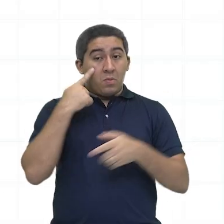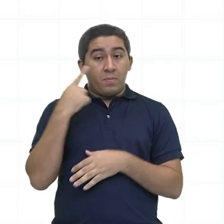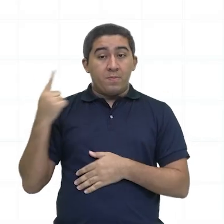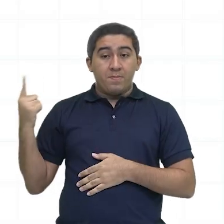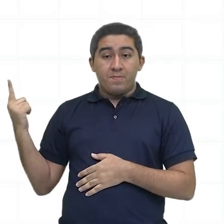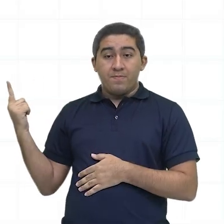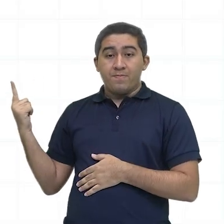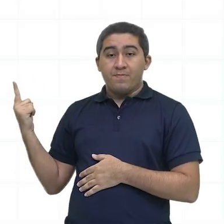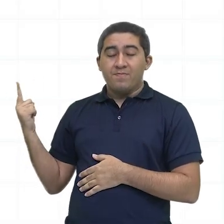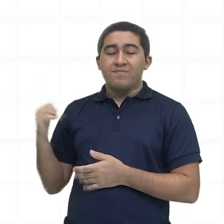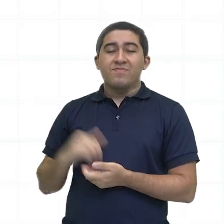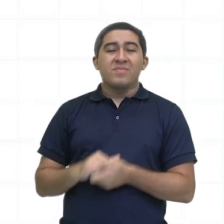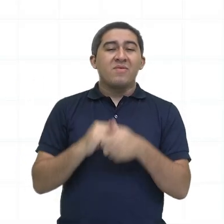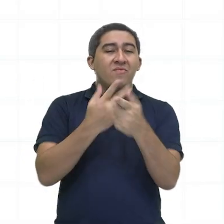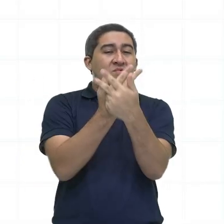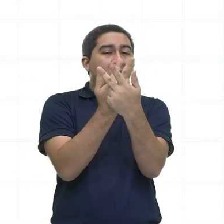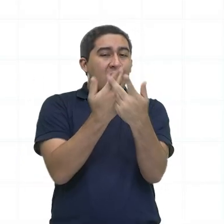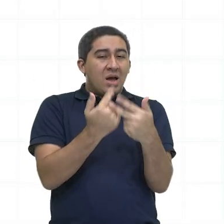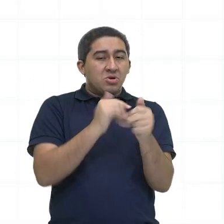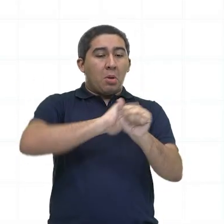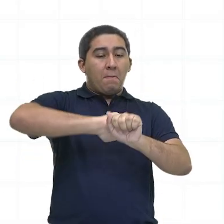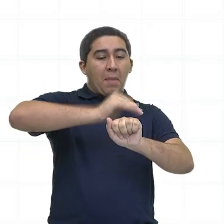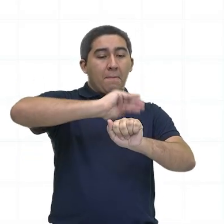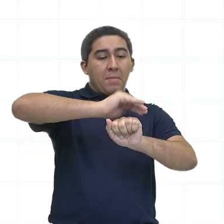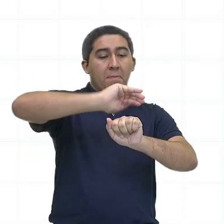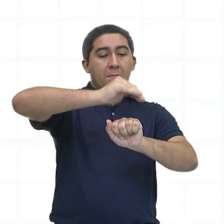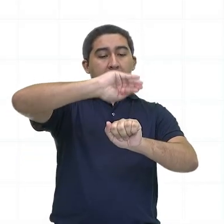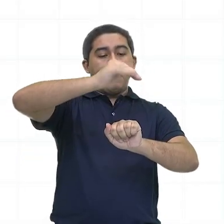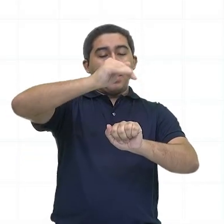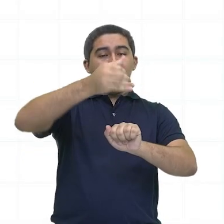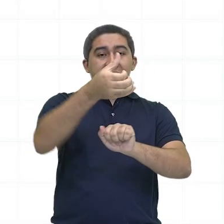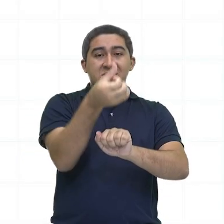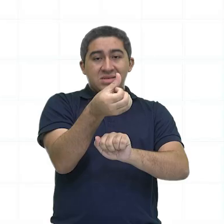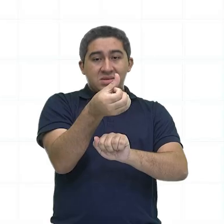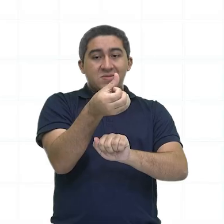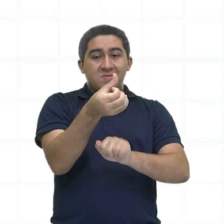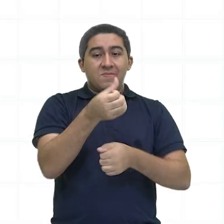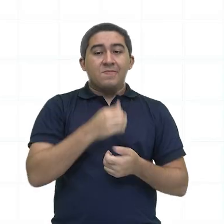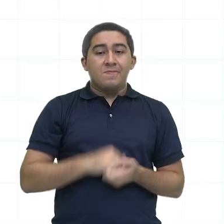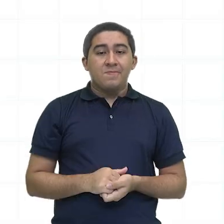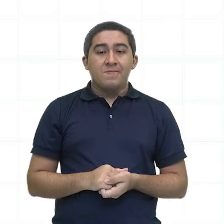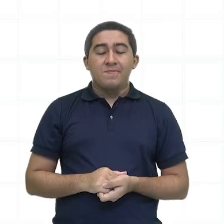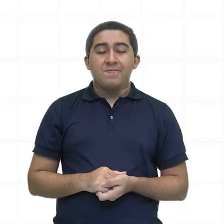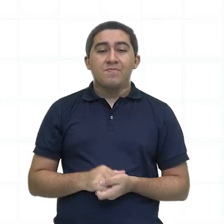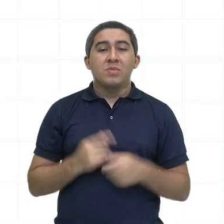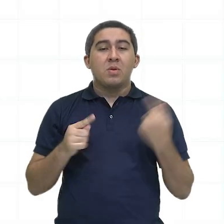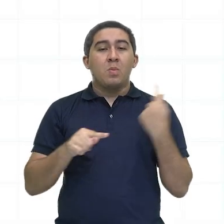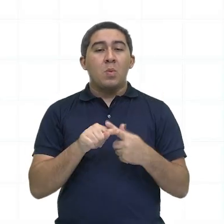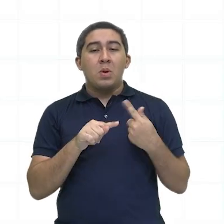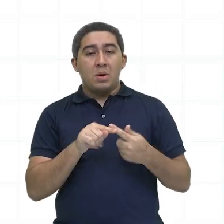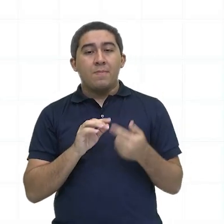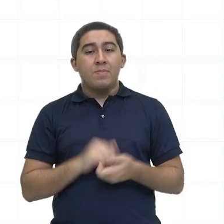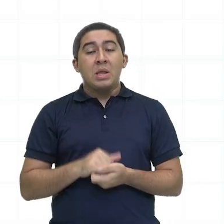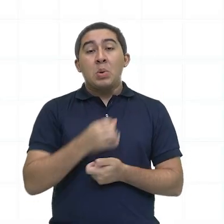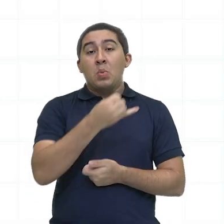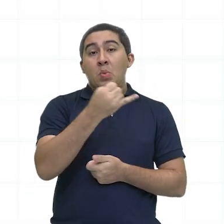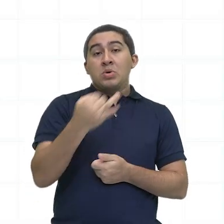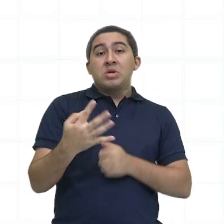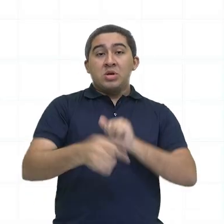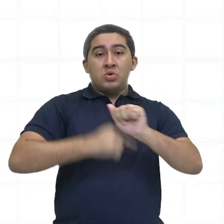átomo. Tá aqui, ó. Tem muitas camadas eletrônicas. Ele tem 6 camadas eletrônicas, porque o número atômico dele